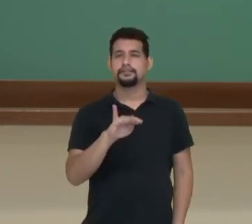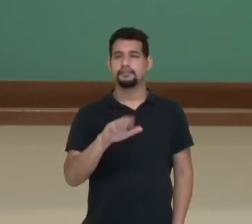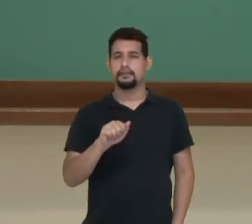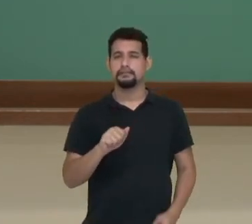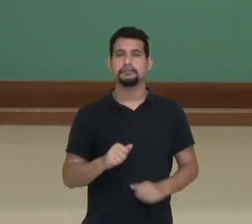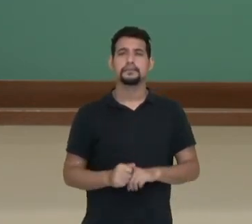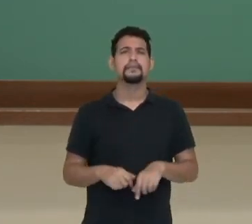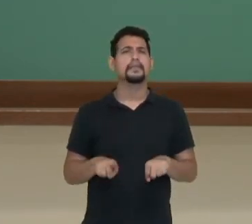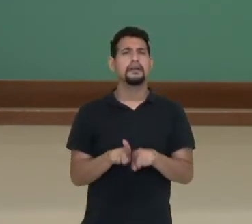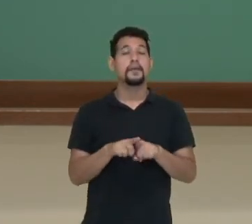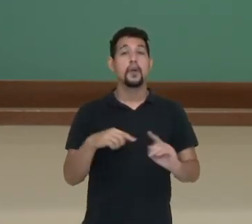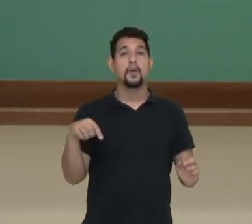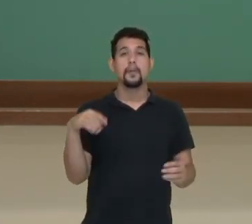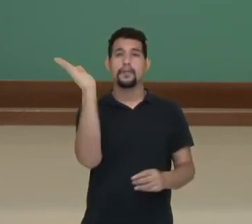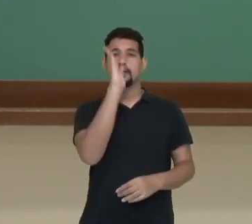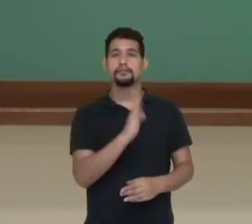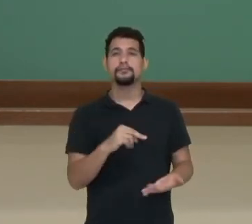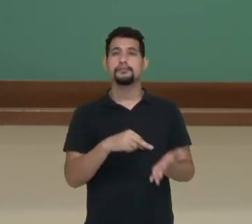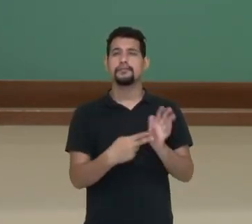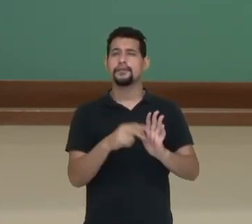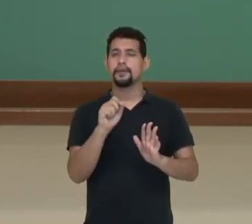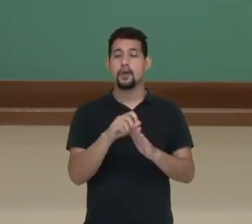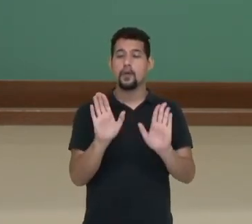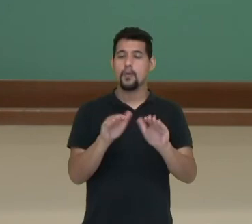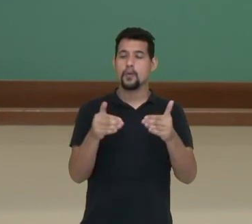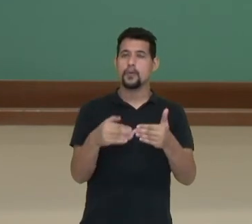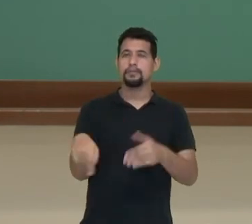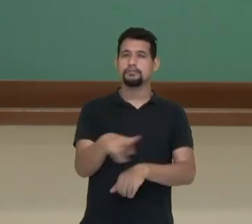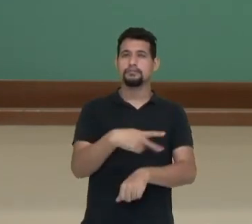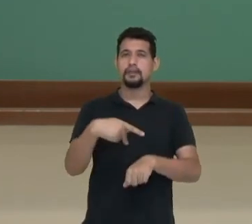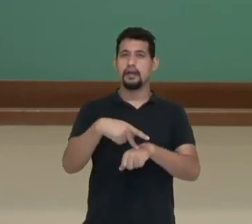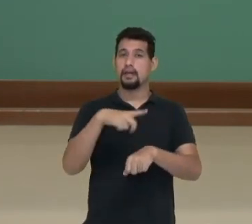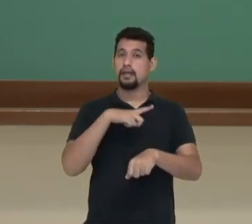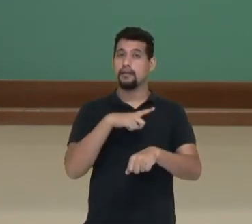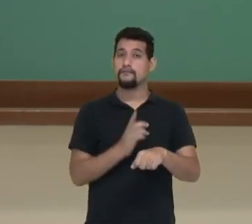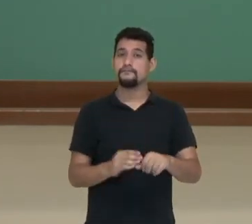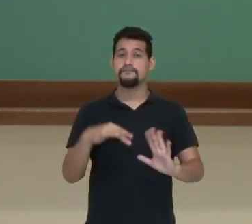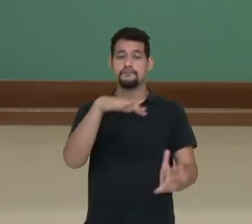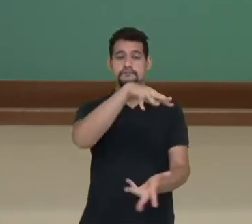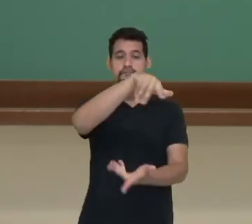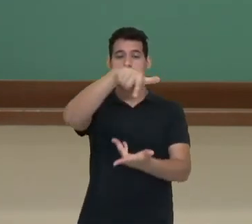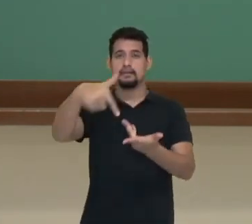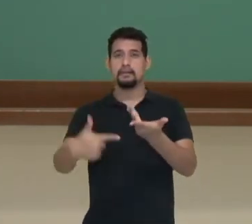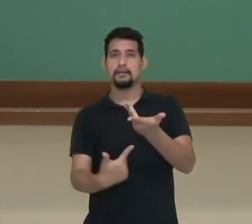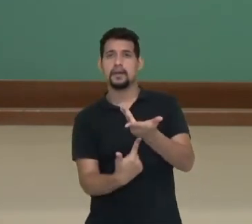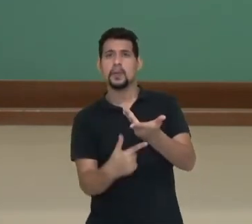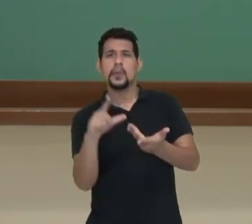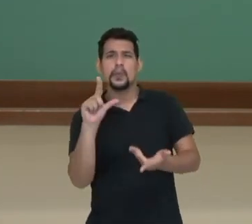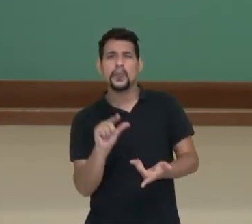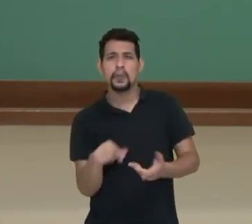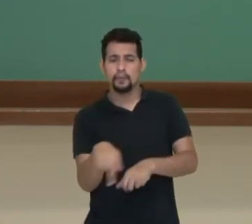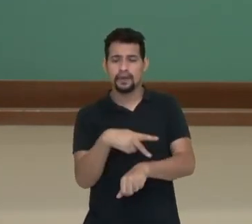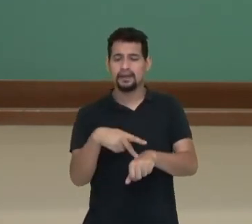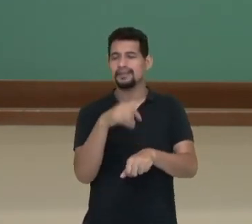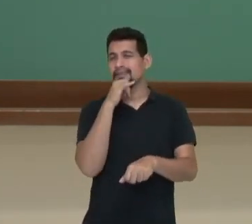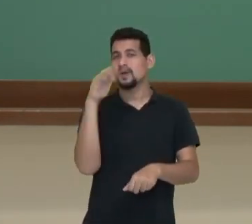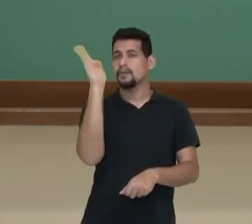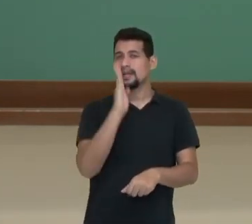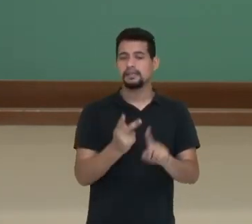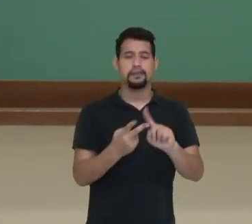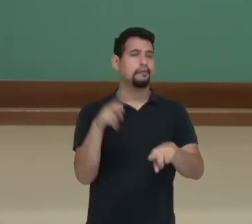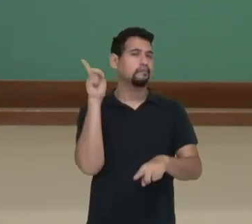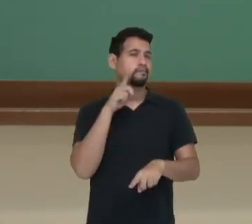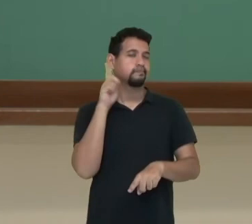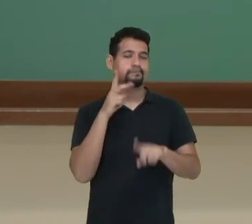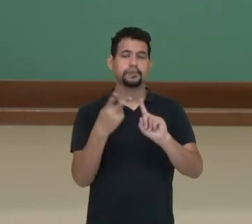Antártica. Sendo o Brasil parte de um pequeno grupo de países com presença nesse continente. Então, apenas poucos países como o Brasil, Estados